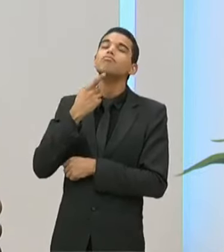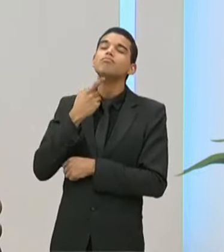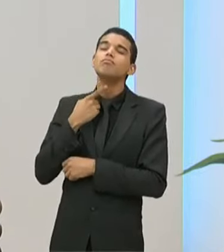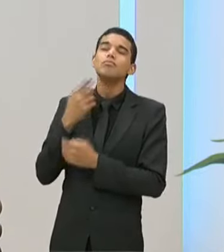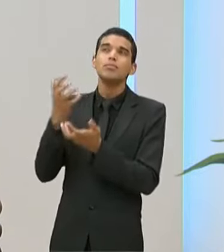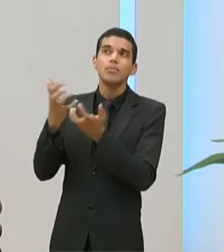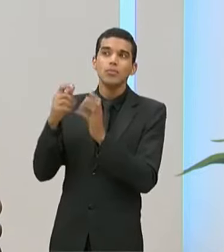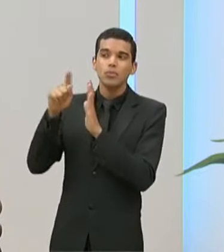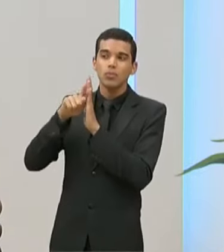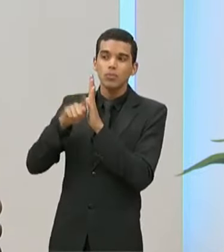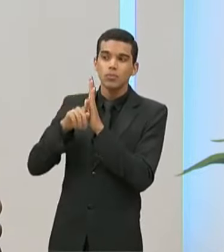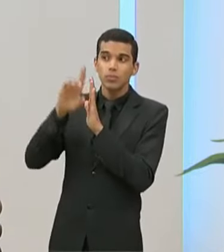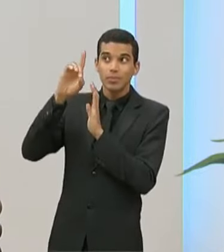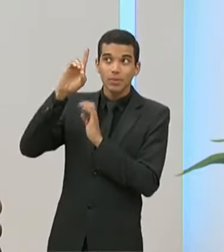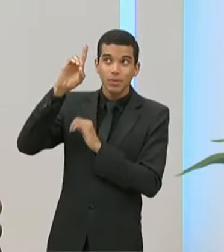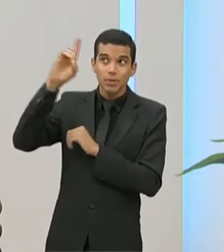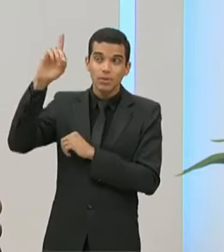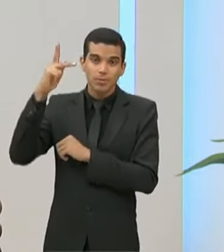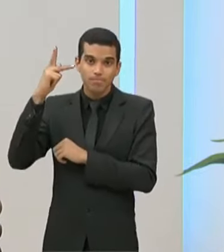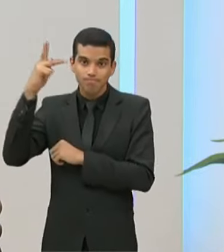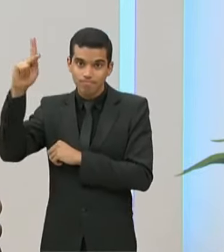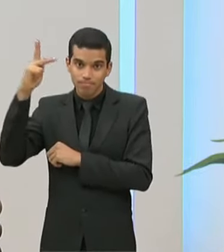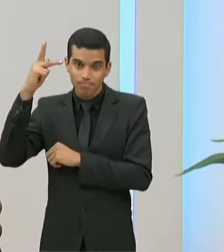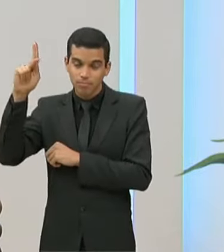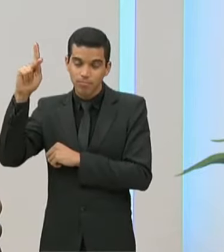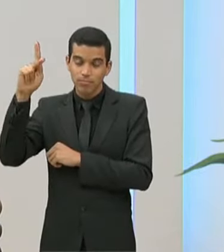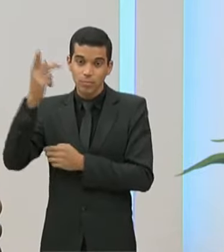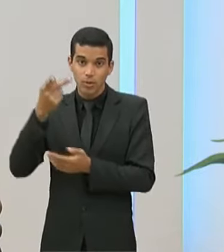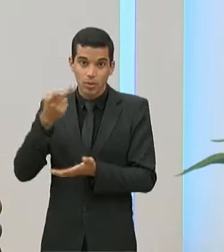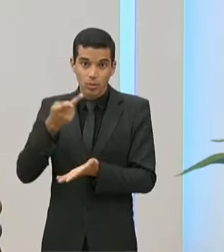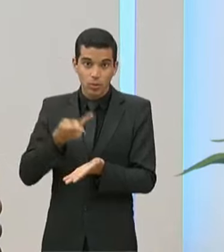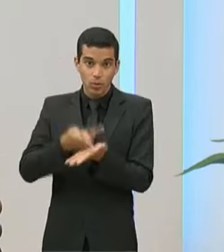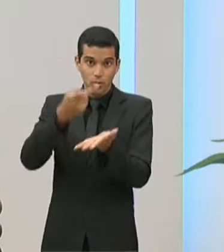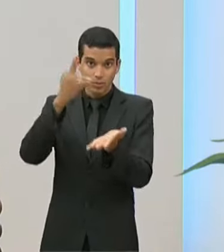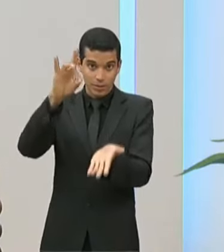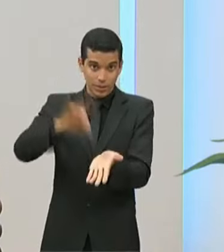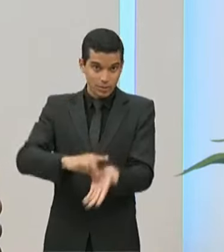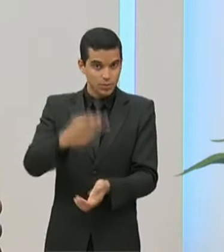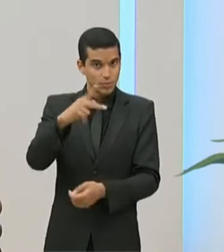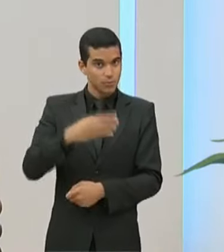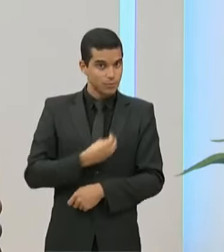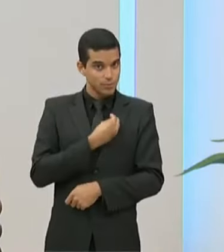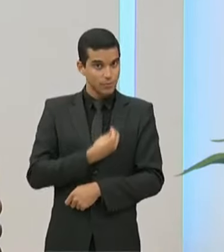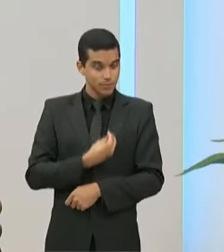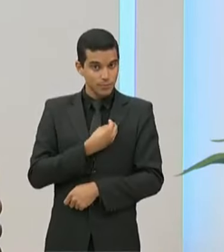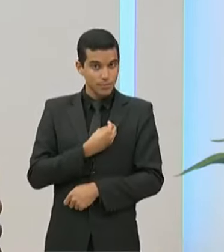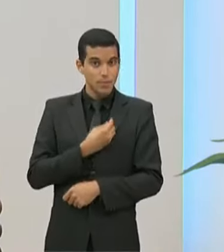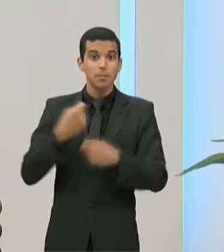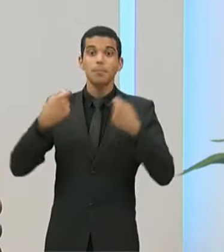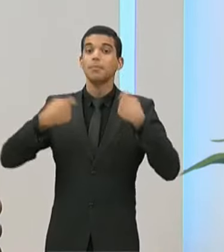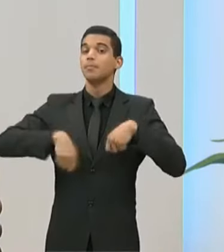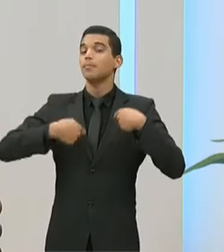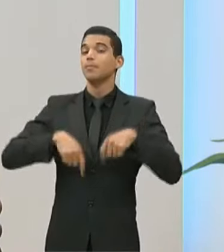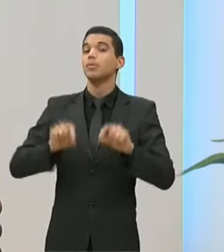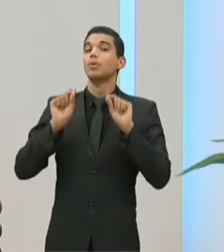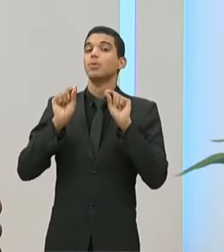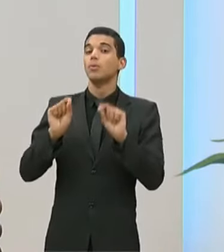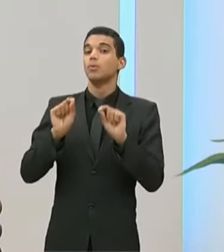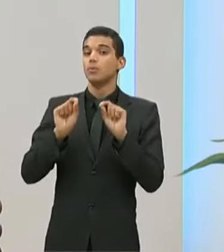dele, o projeto dele seja cumprido, há essa